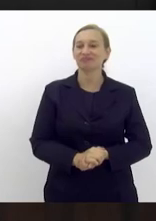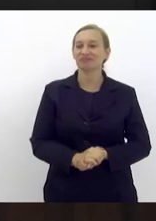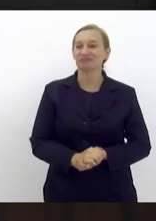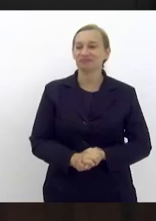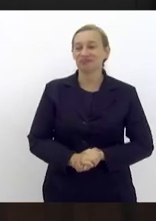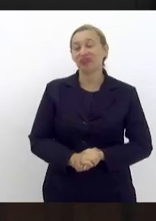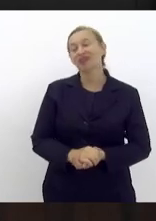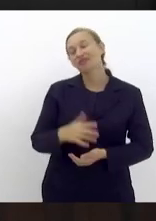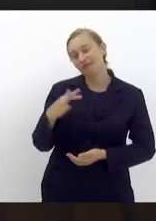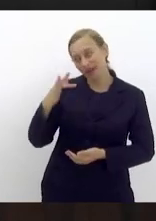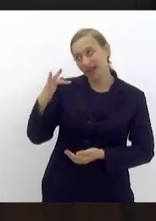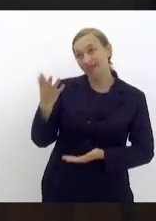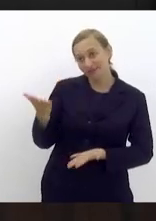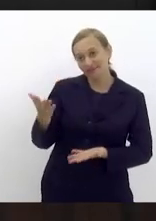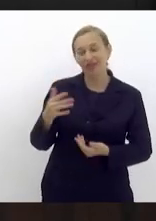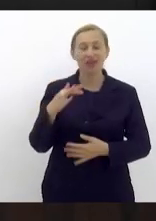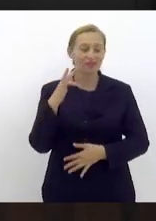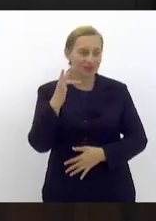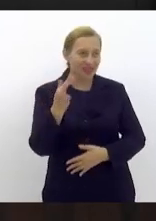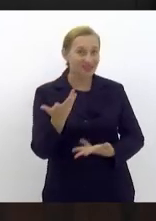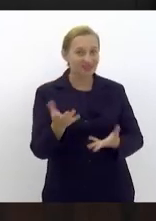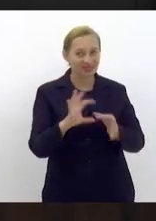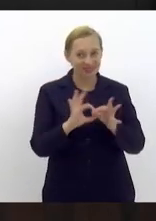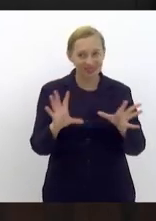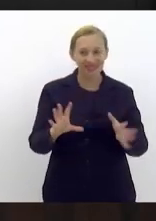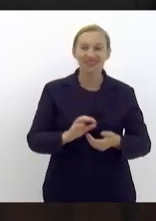Se for brevemente, muito breve, eu vou autorizar.